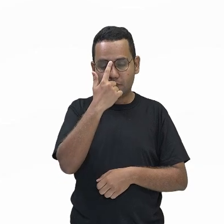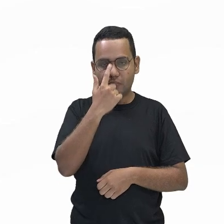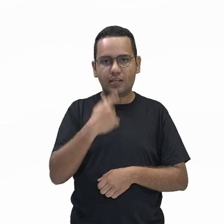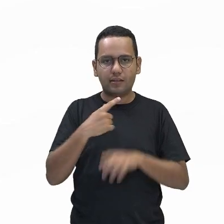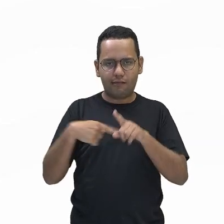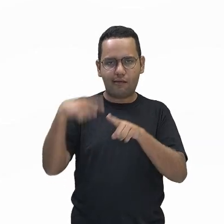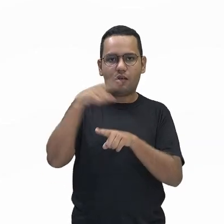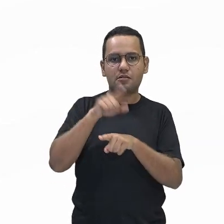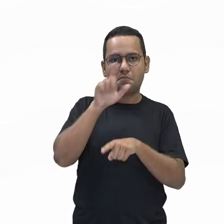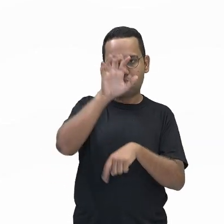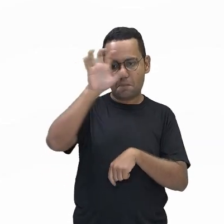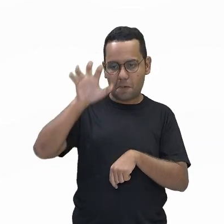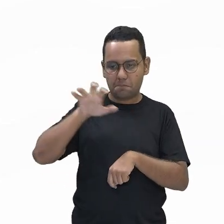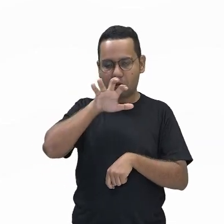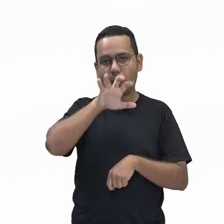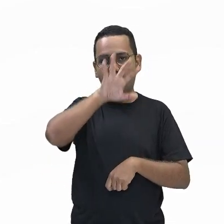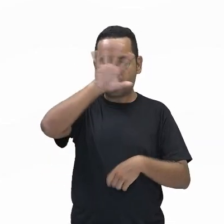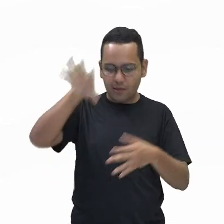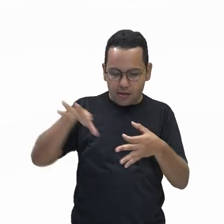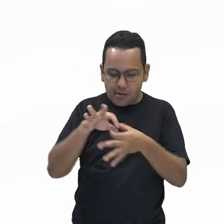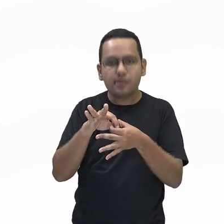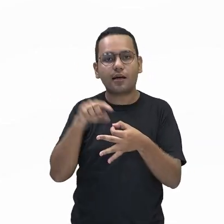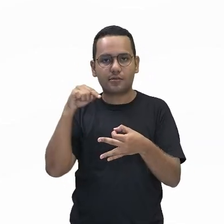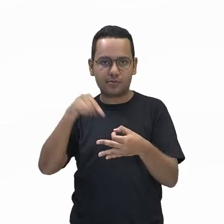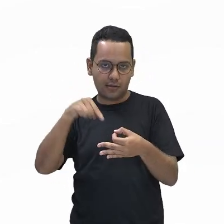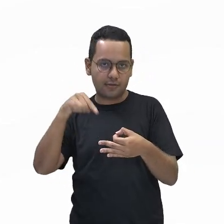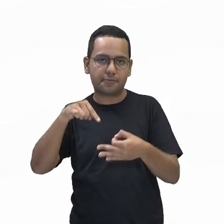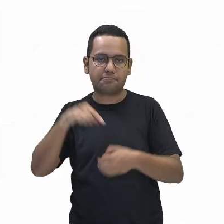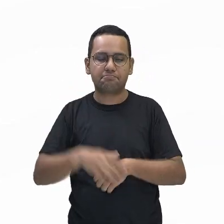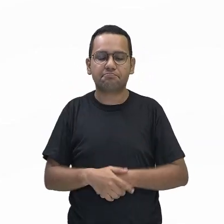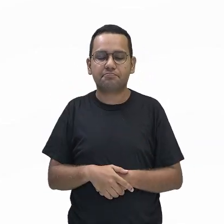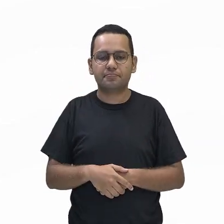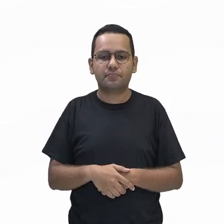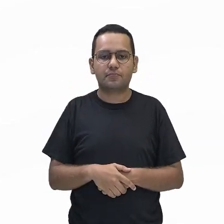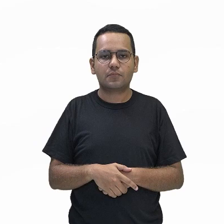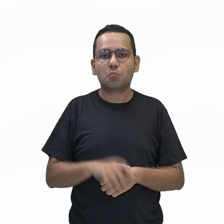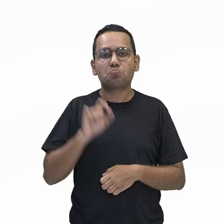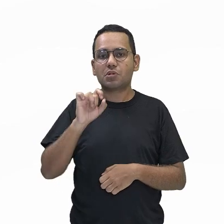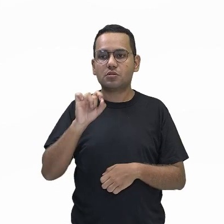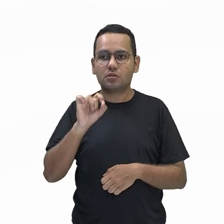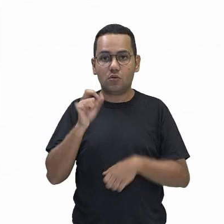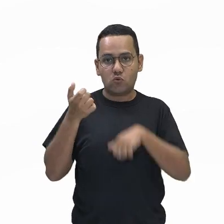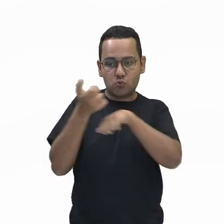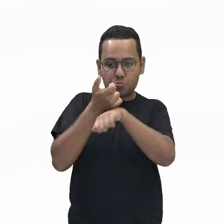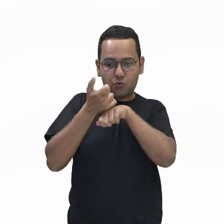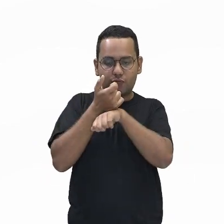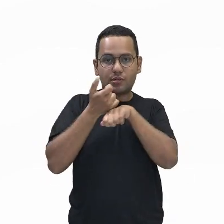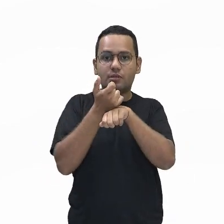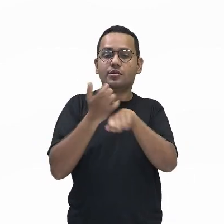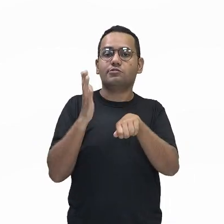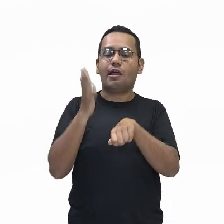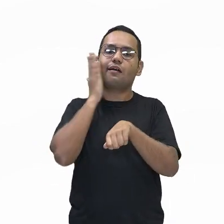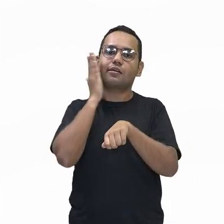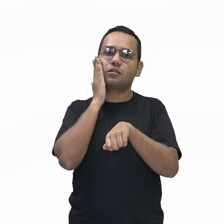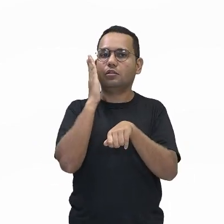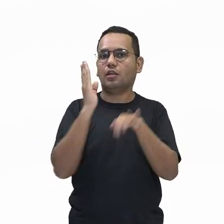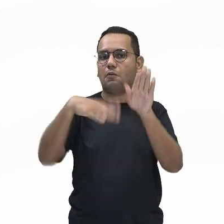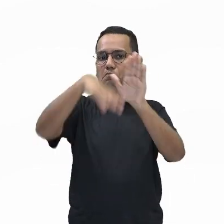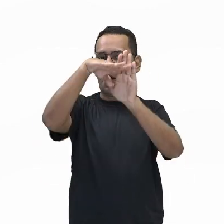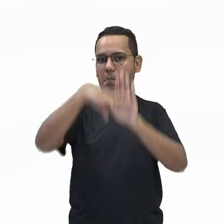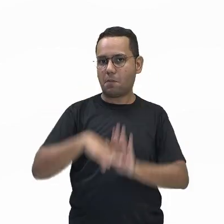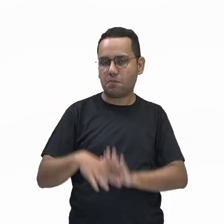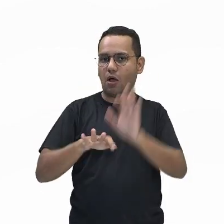etapas que são, então, adotados por pesquisadores para que, então,